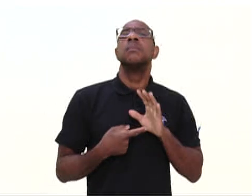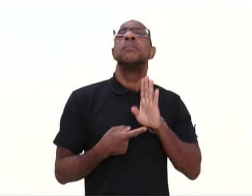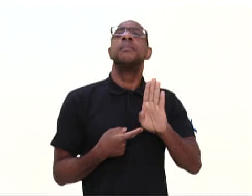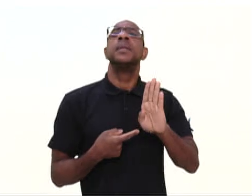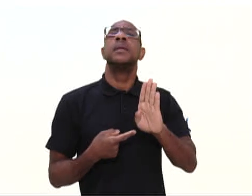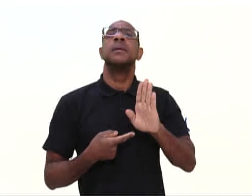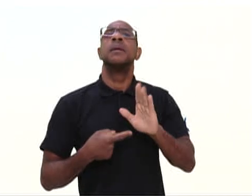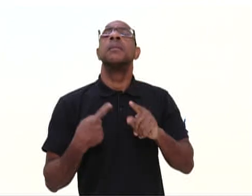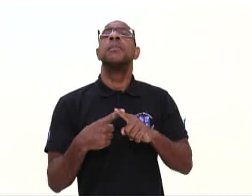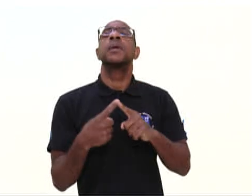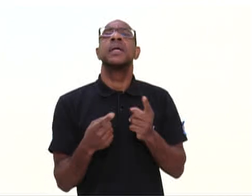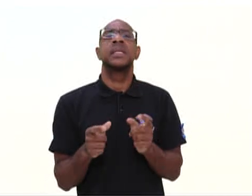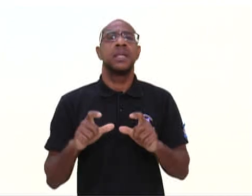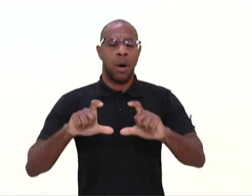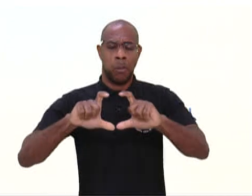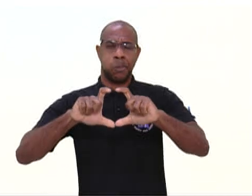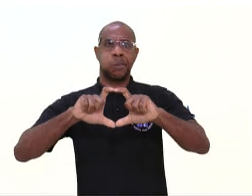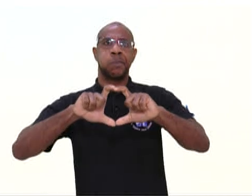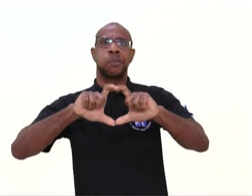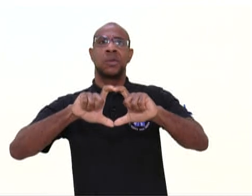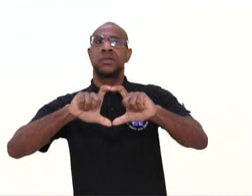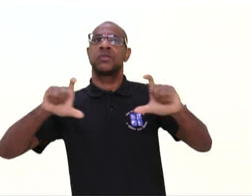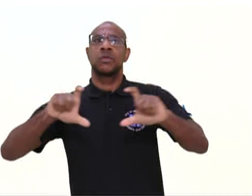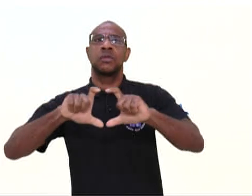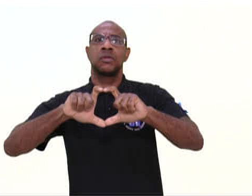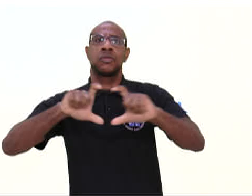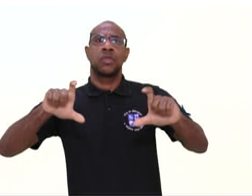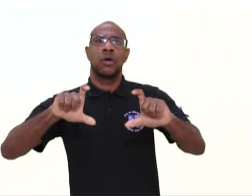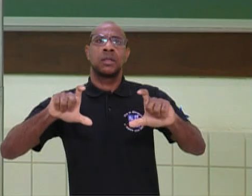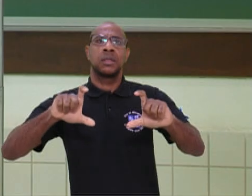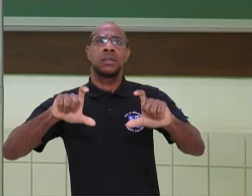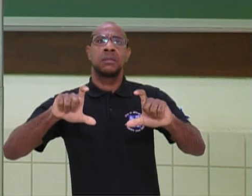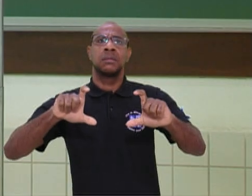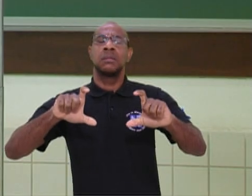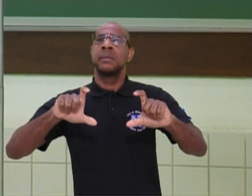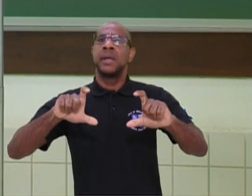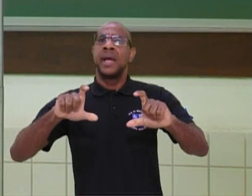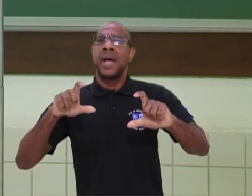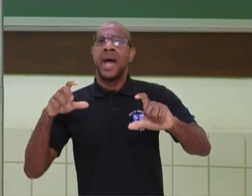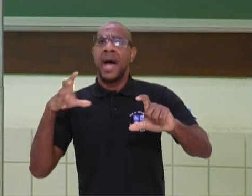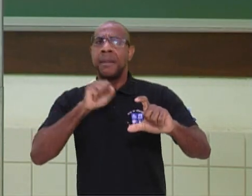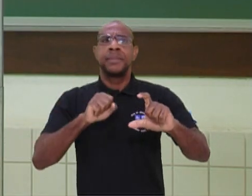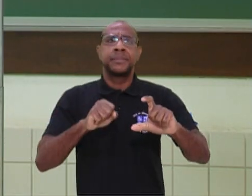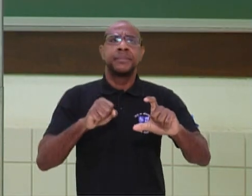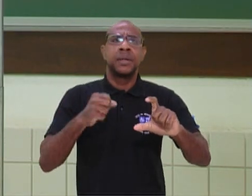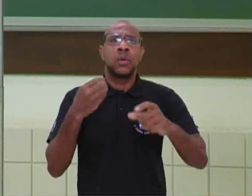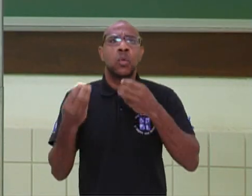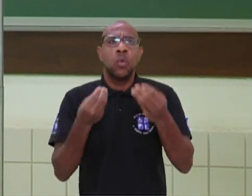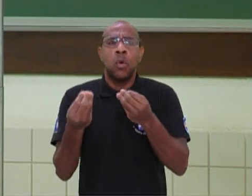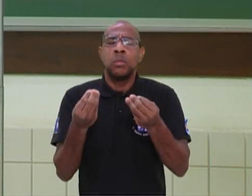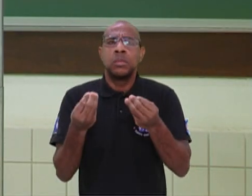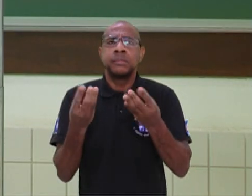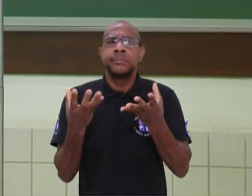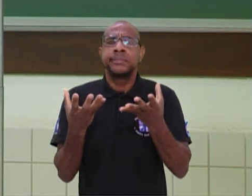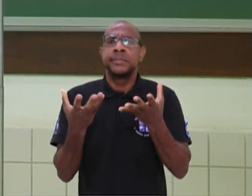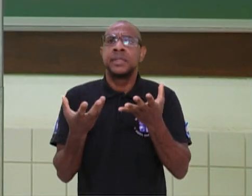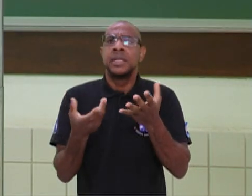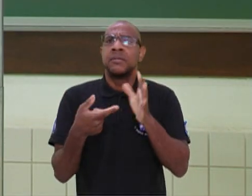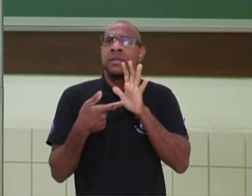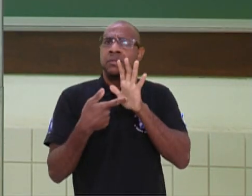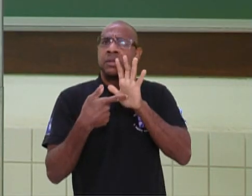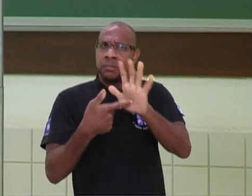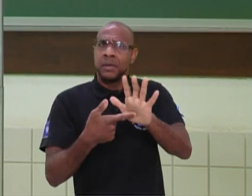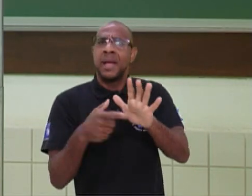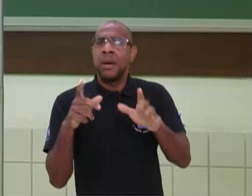de sentido é possível inferir a partir desse recurso estilístico? Respondam aí, releiam com atenção essa questão um pouco mais